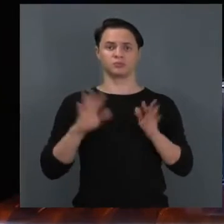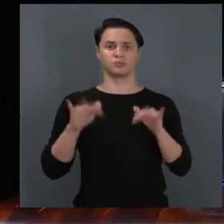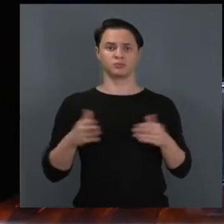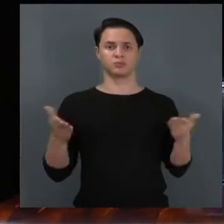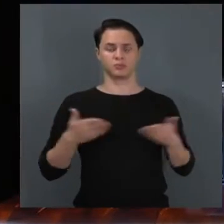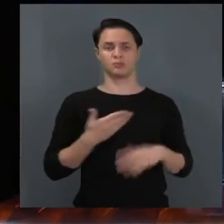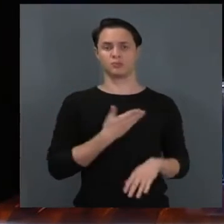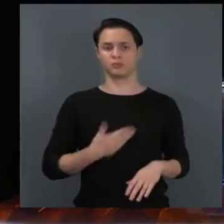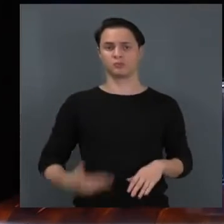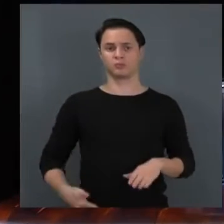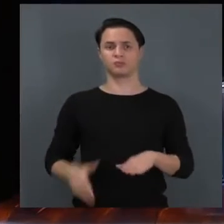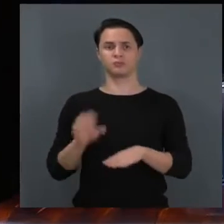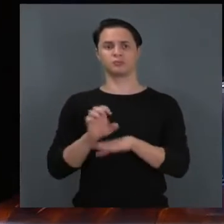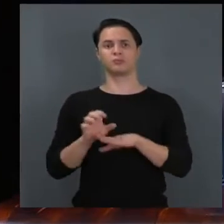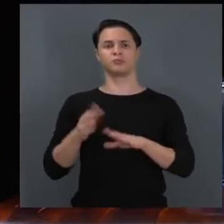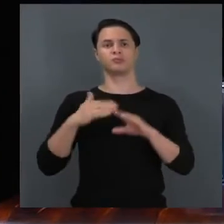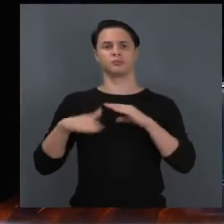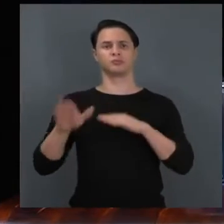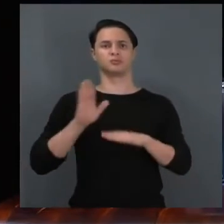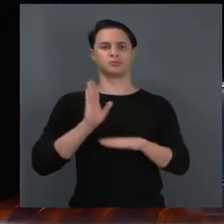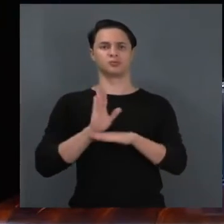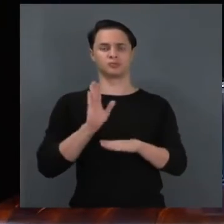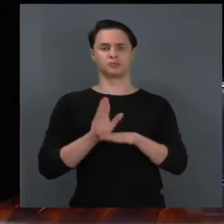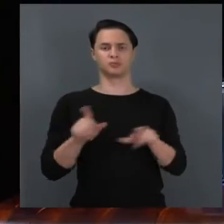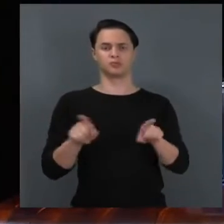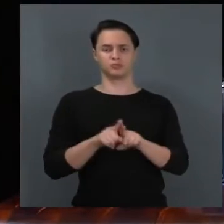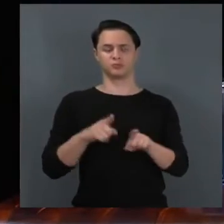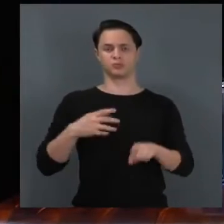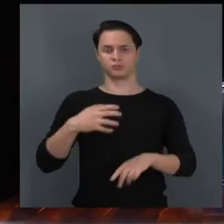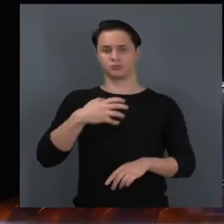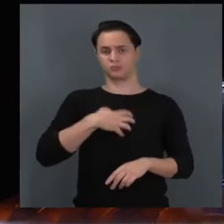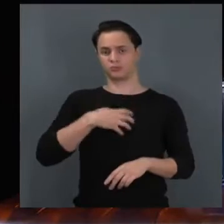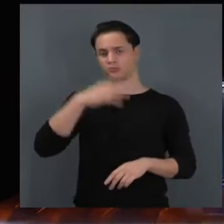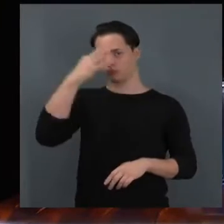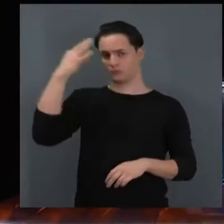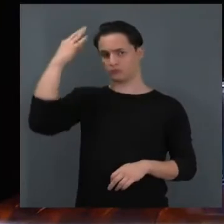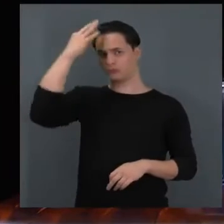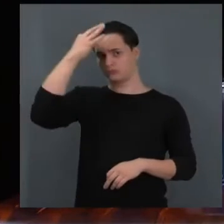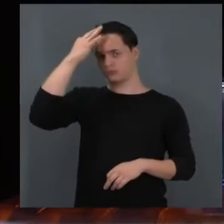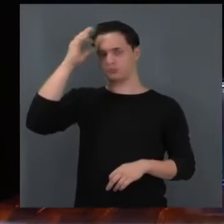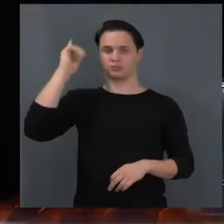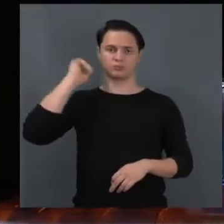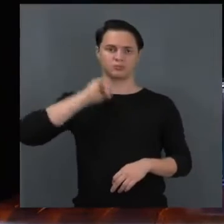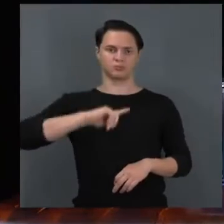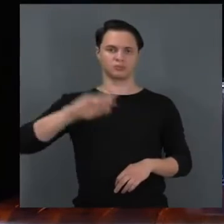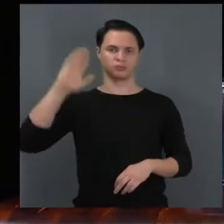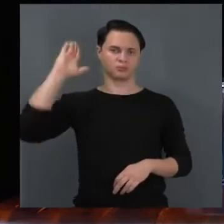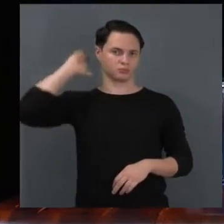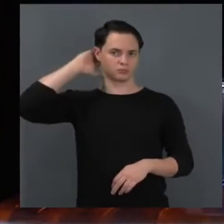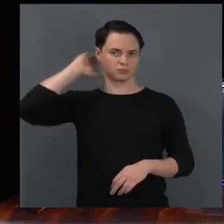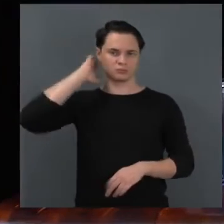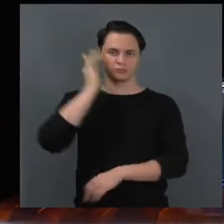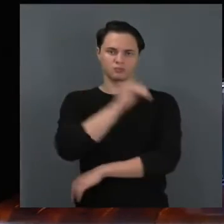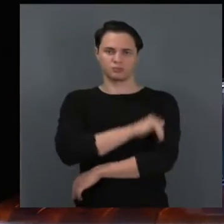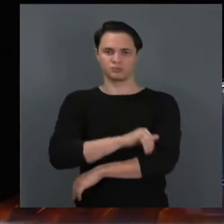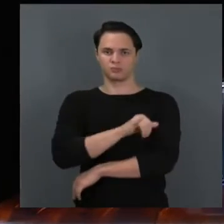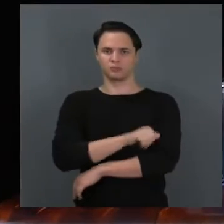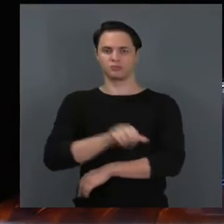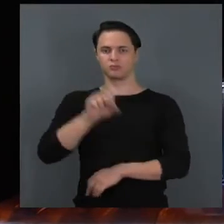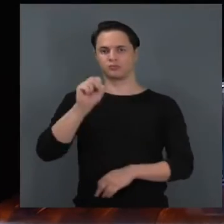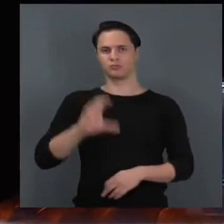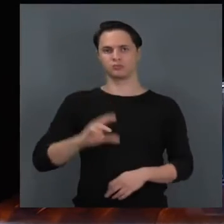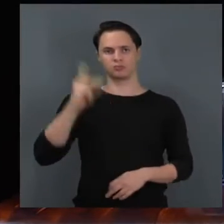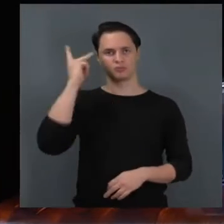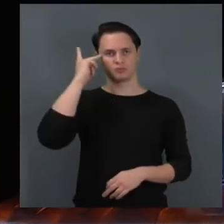Governos estaduais mandaram ajuda, entre eles Bahia, Espírito Santo, Goiás, Mato Grosso, Minas, Pará, Rio de Janeiro, Santa Catarina, São Paulo e